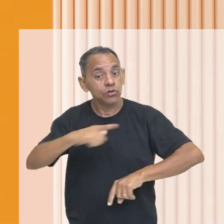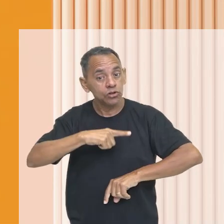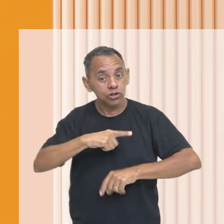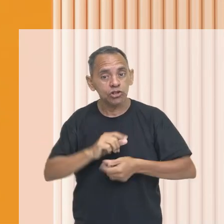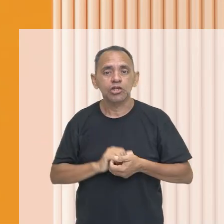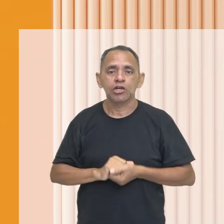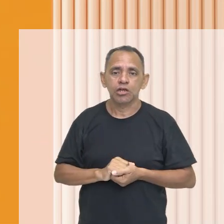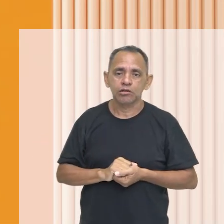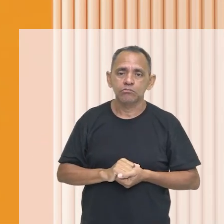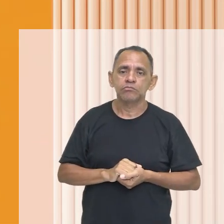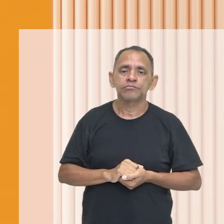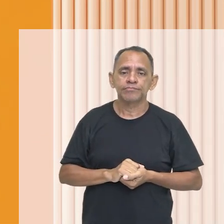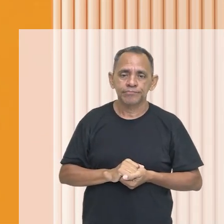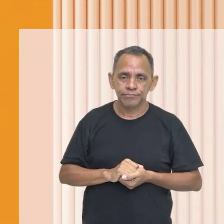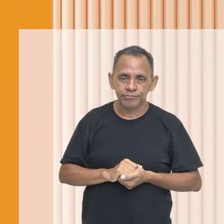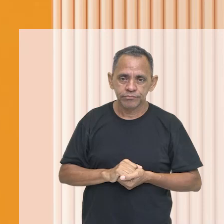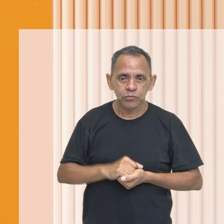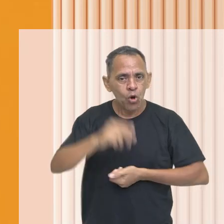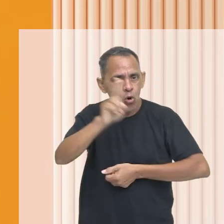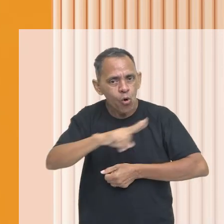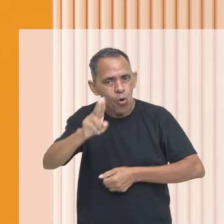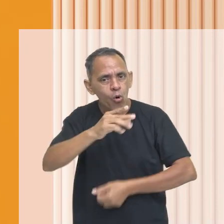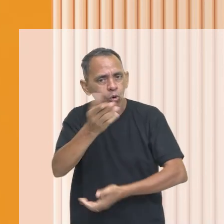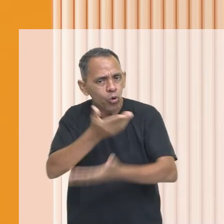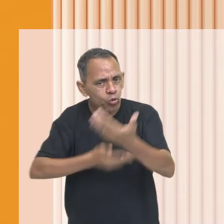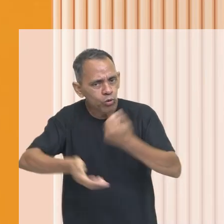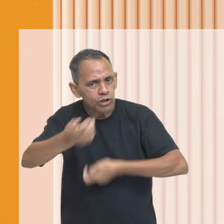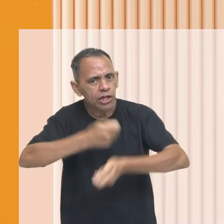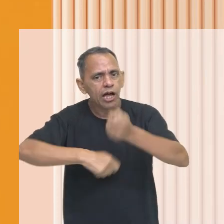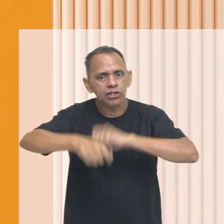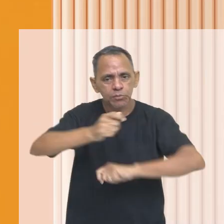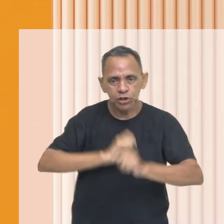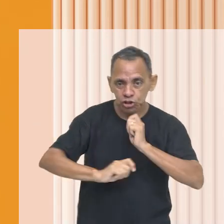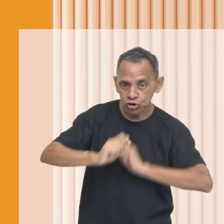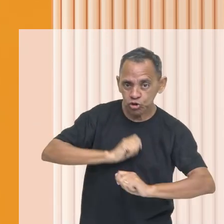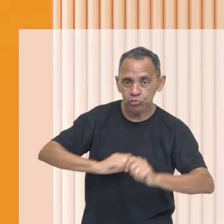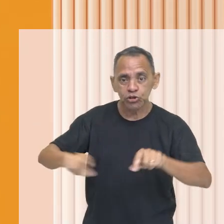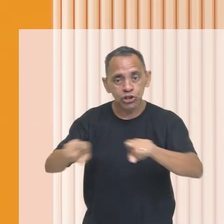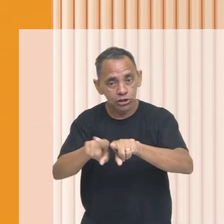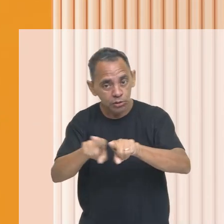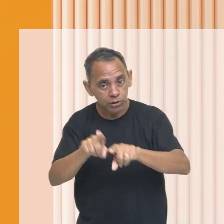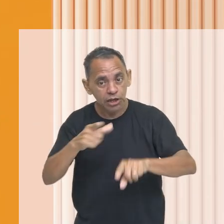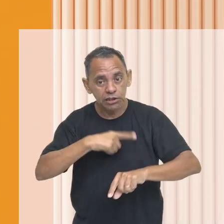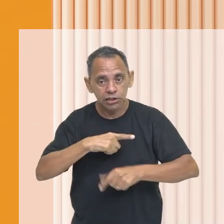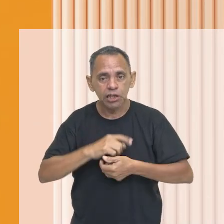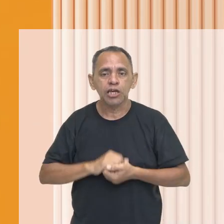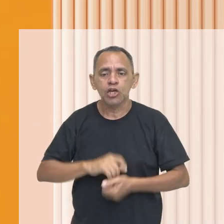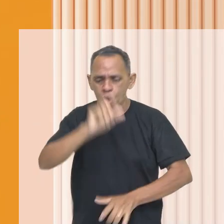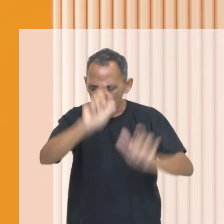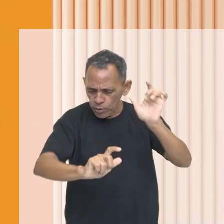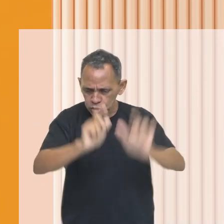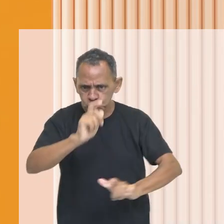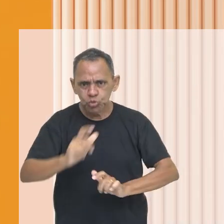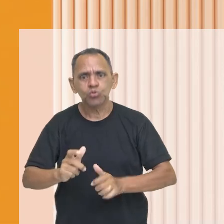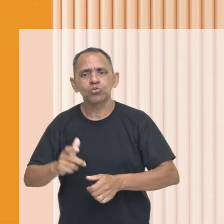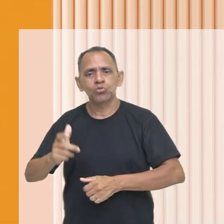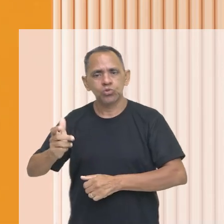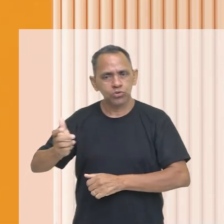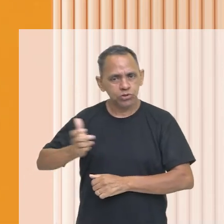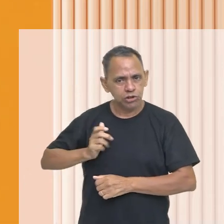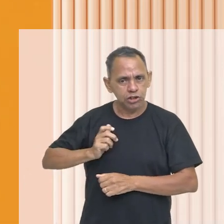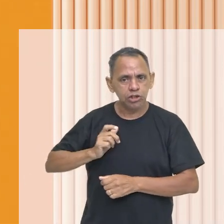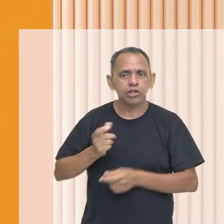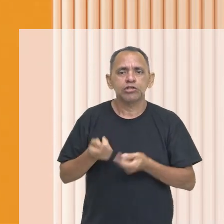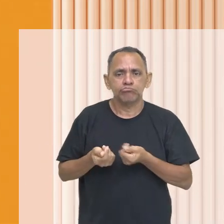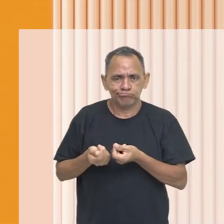movimentação econômica, você vai ter mais pessoas acumulando riqueza dentro do território brasileiro, e